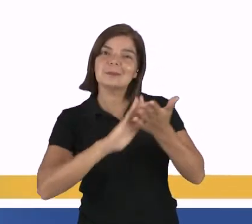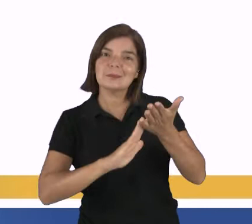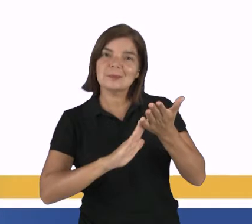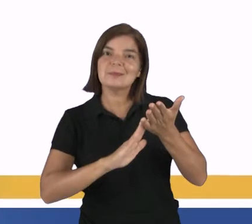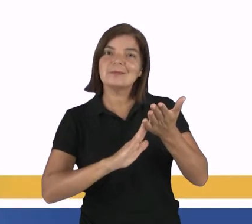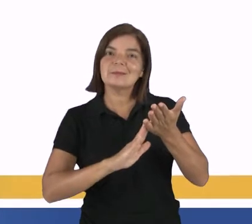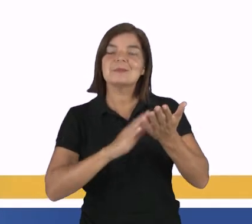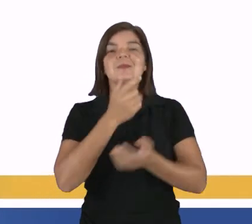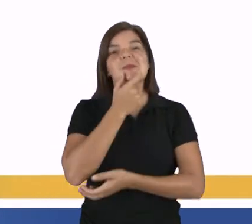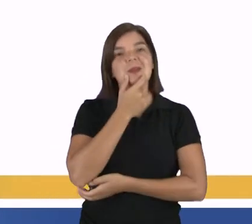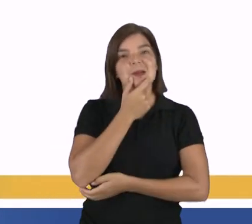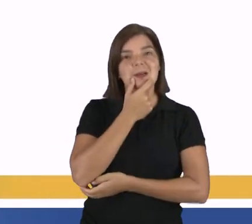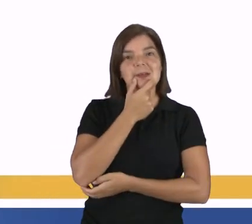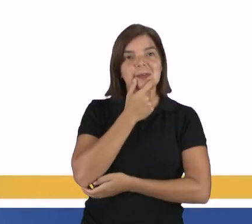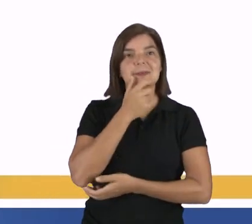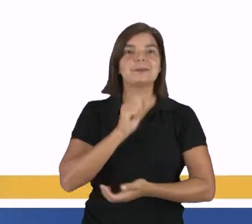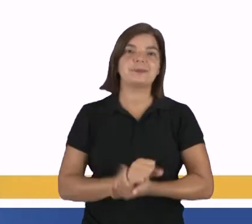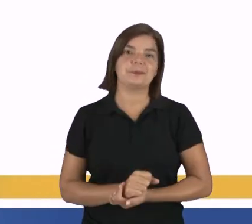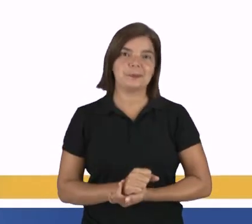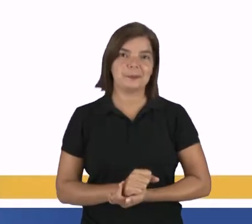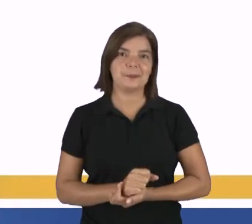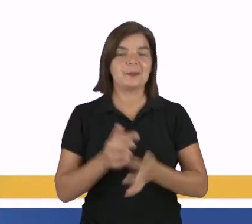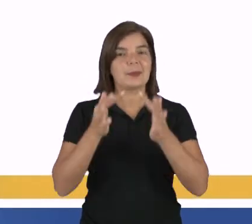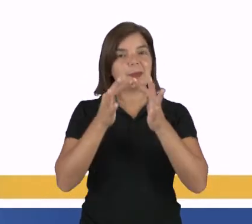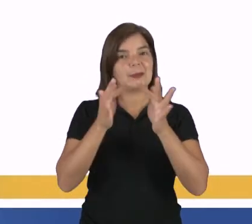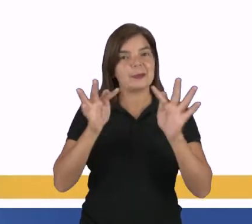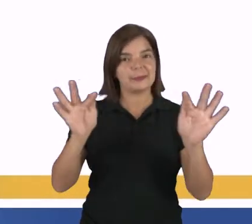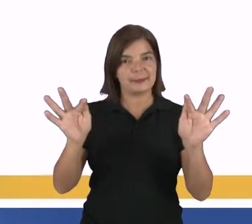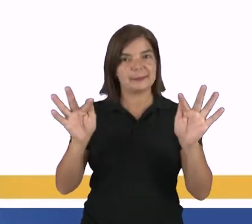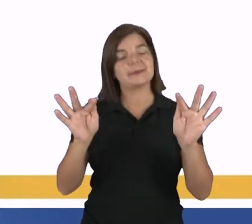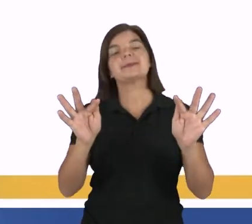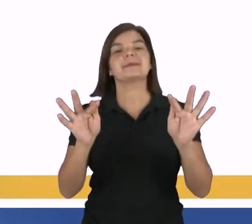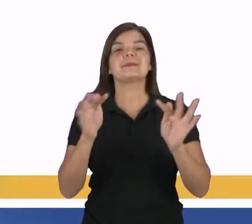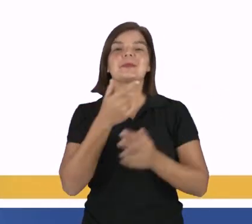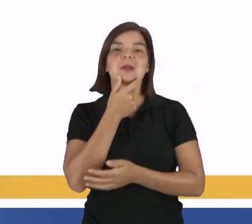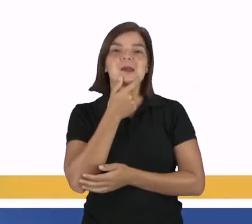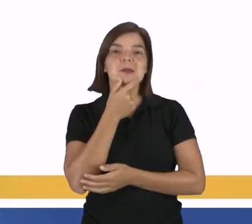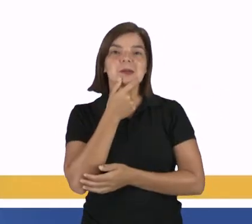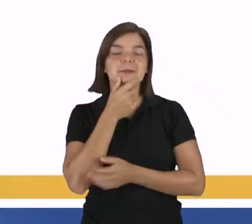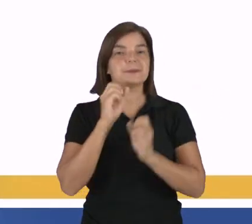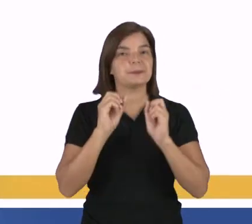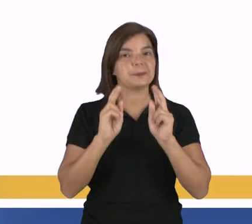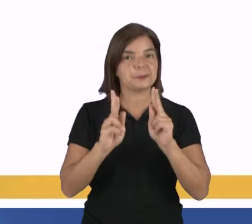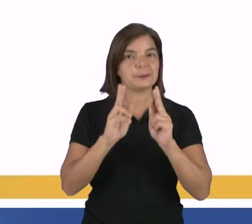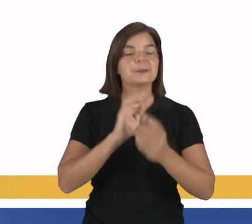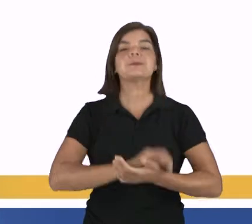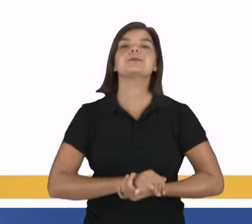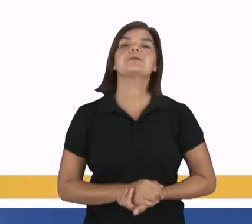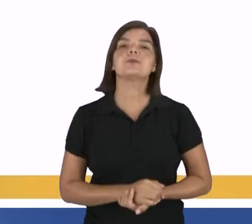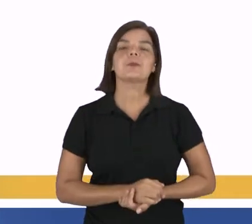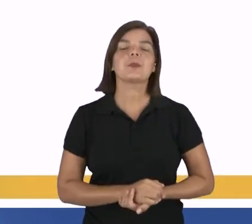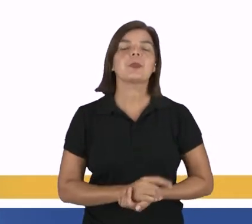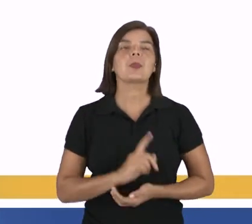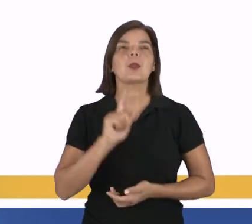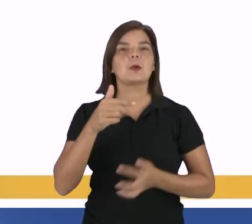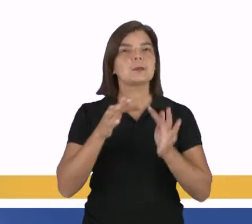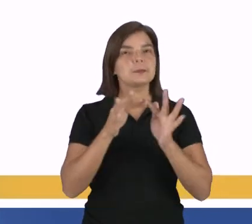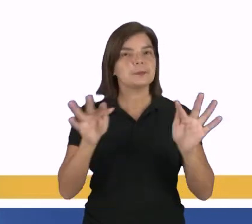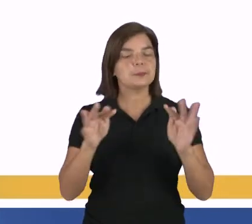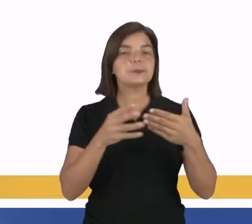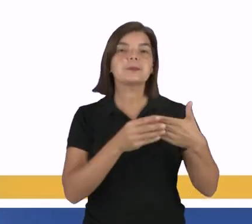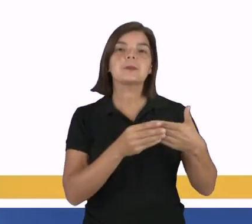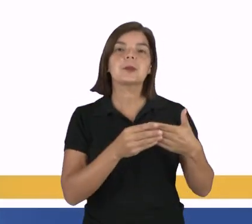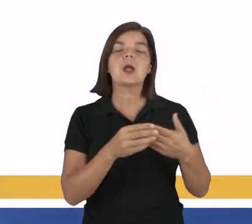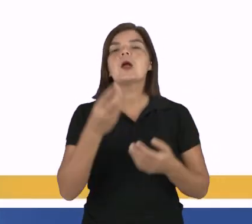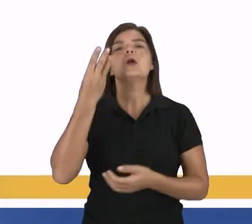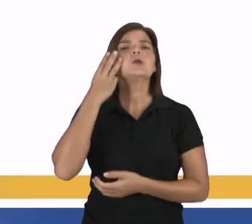English, it takes me 2 hours to do my homework. Ok? Outra frase, levamos